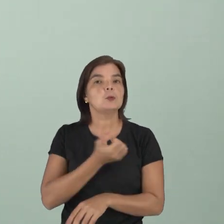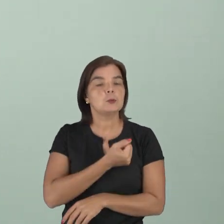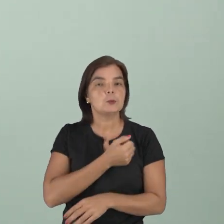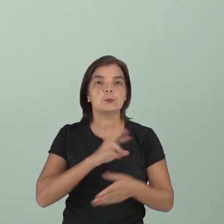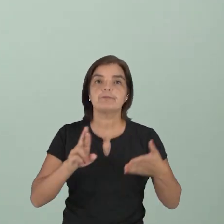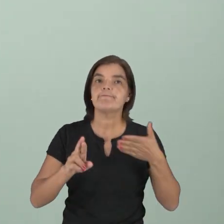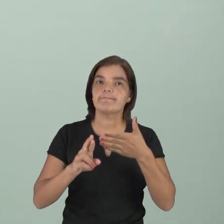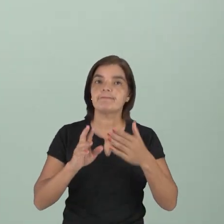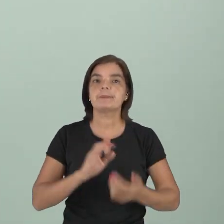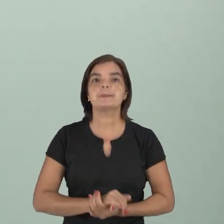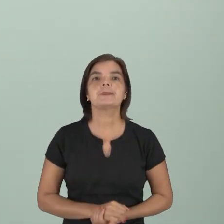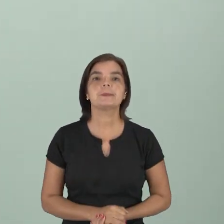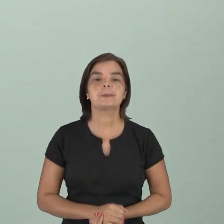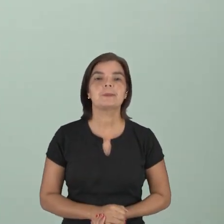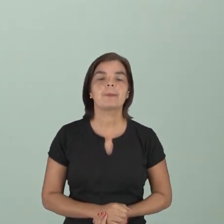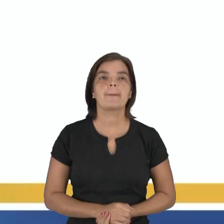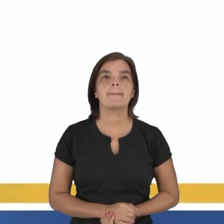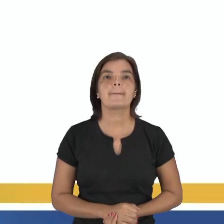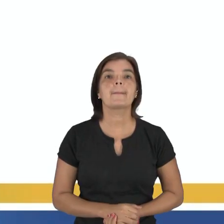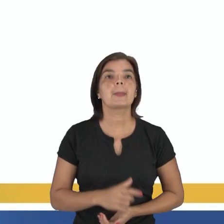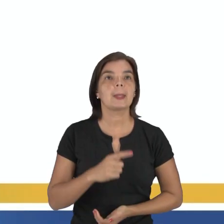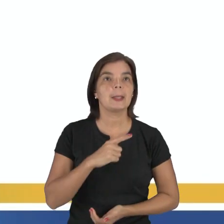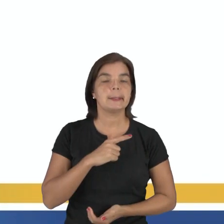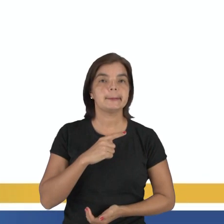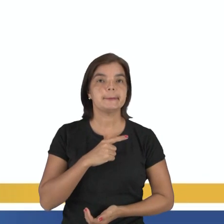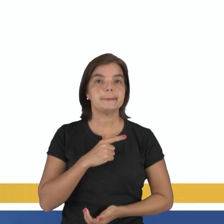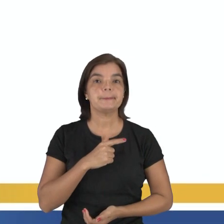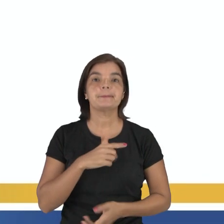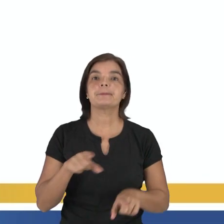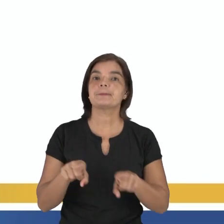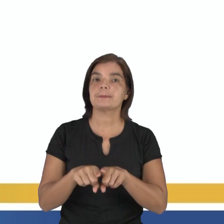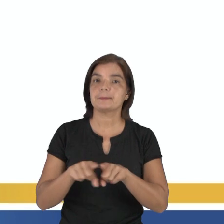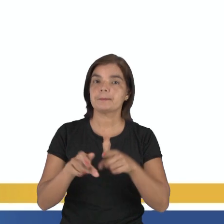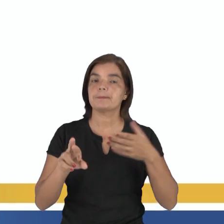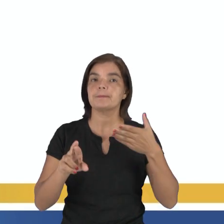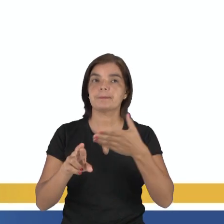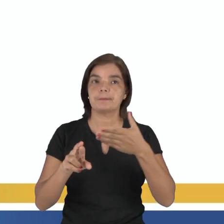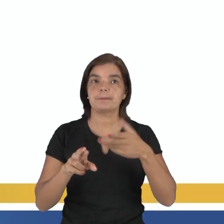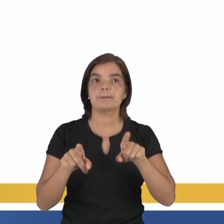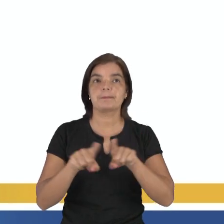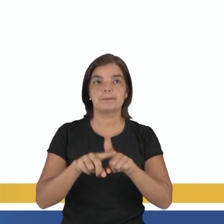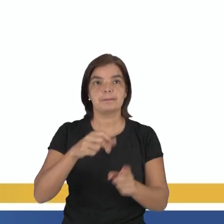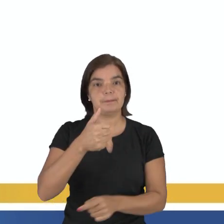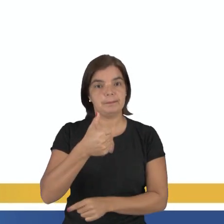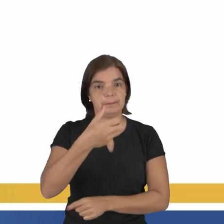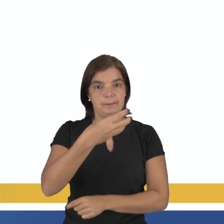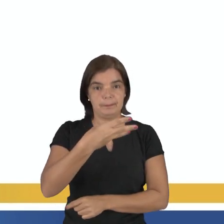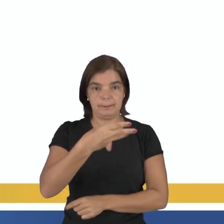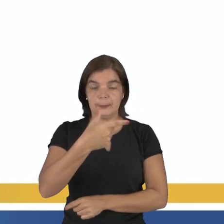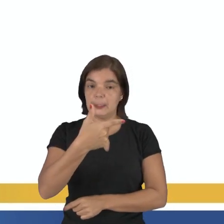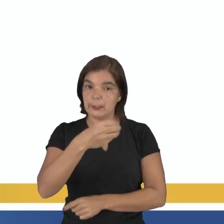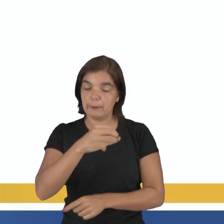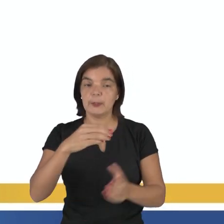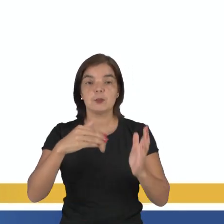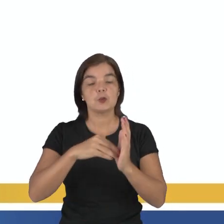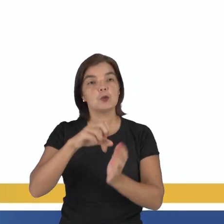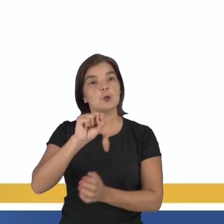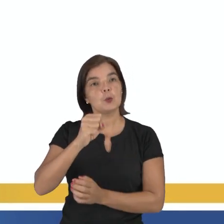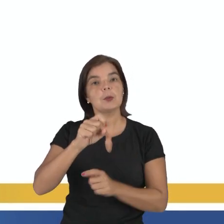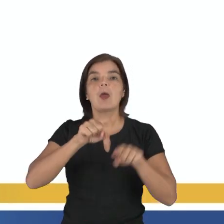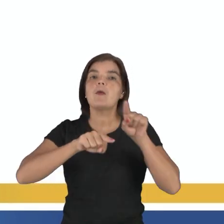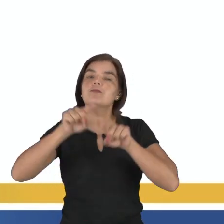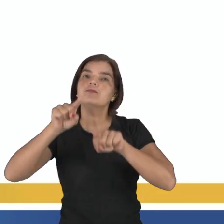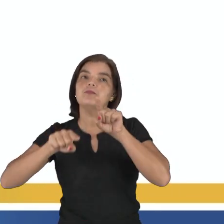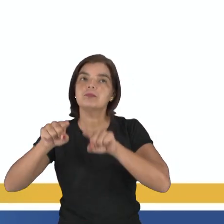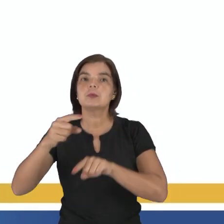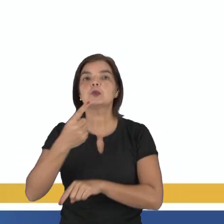valores de referência. Então aí a gente tem como valor de referência, que é o 120 e o 80, e aí a gente tem essas